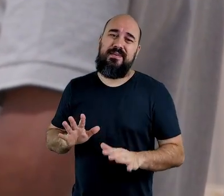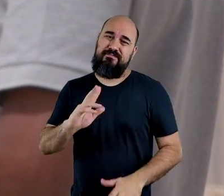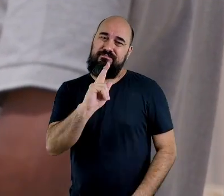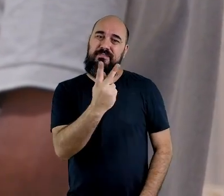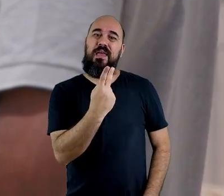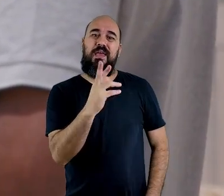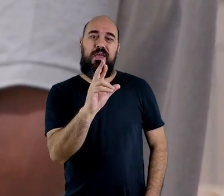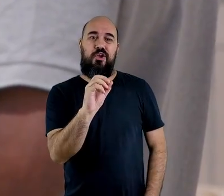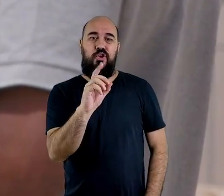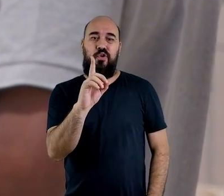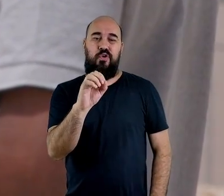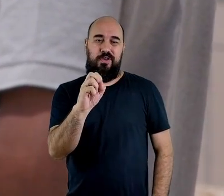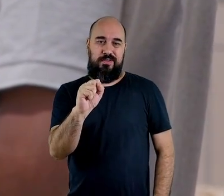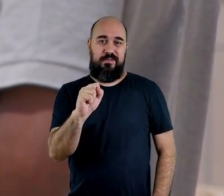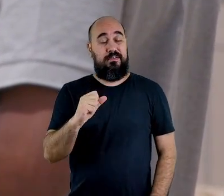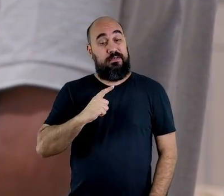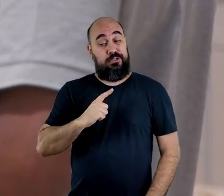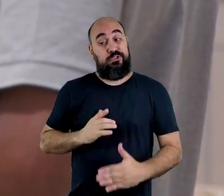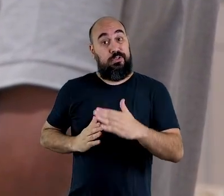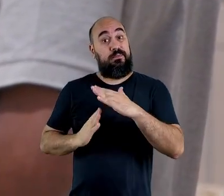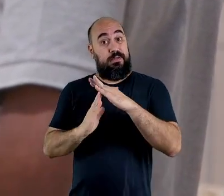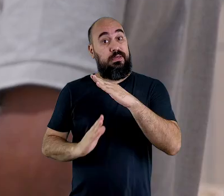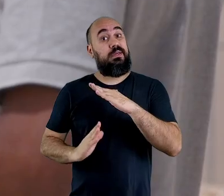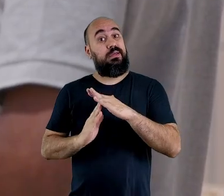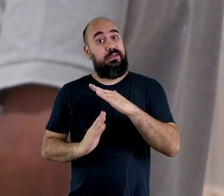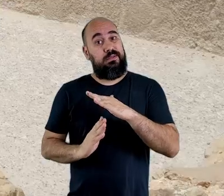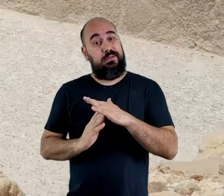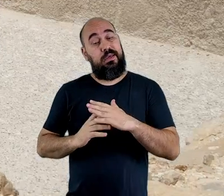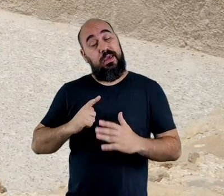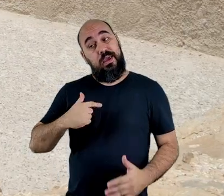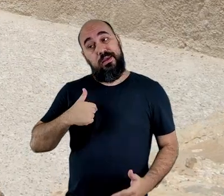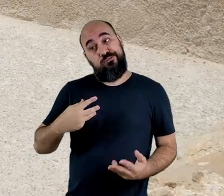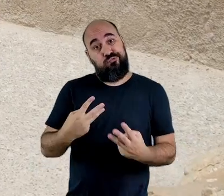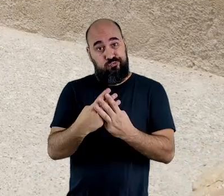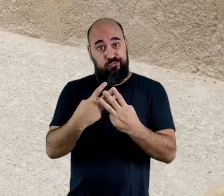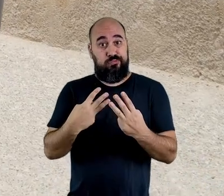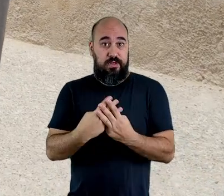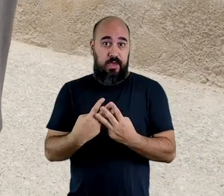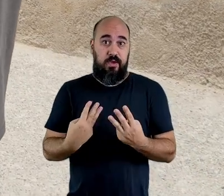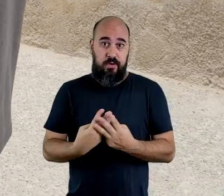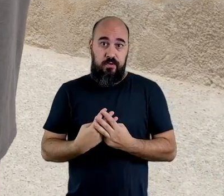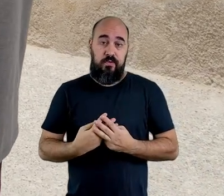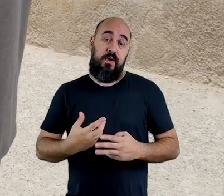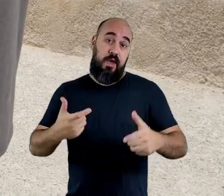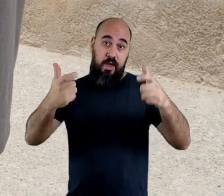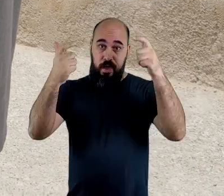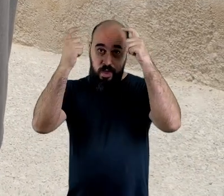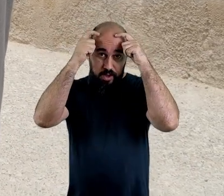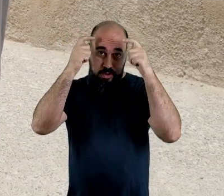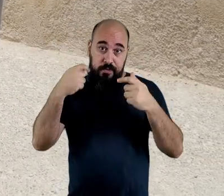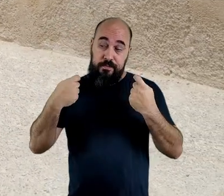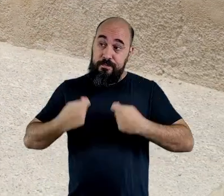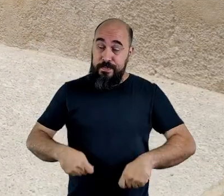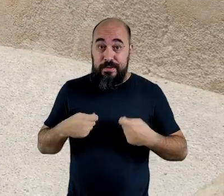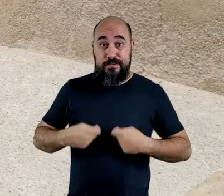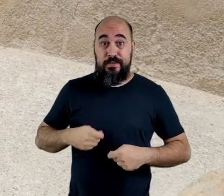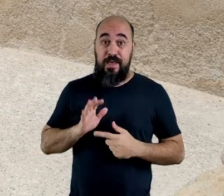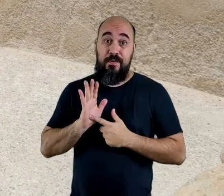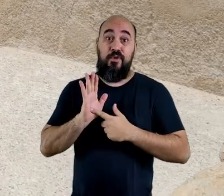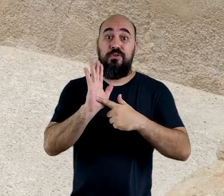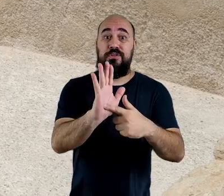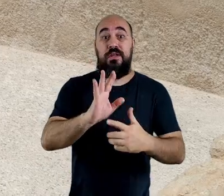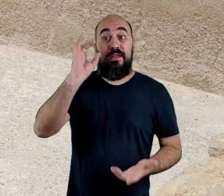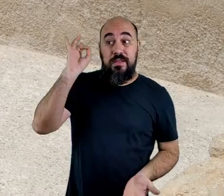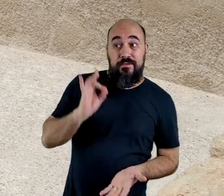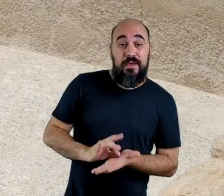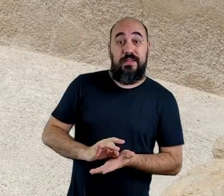o Grande tinha seus próprios limites. E como um legítimo aos seus próprios olhos rei judeu, ele queria mostrar a todos